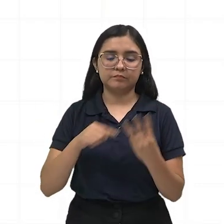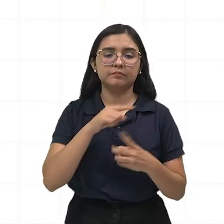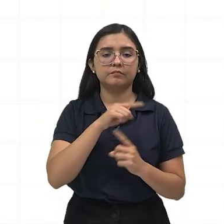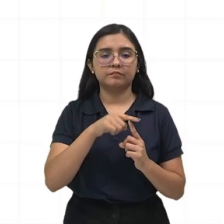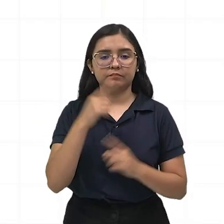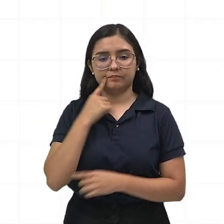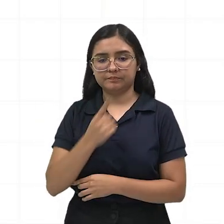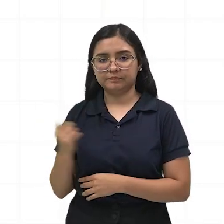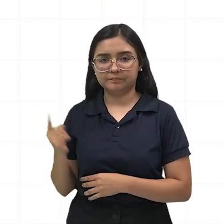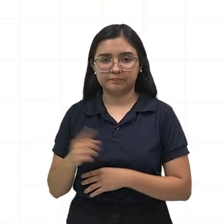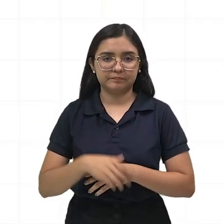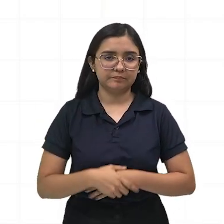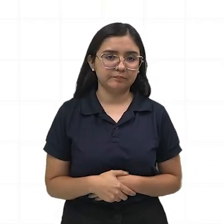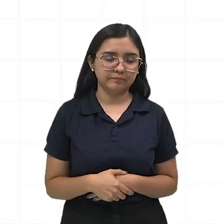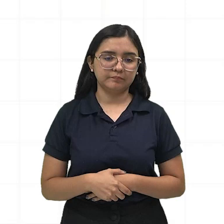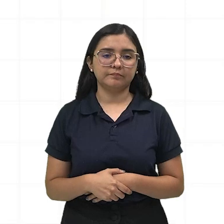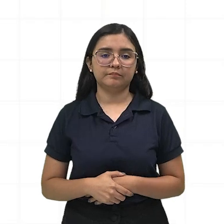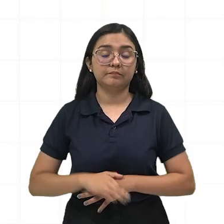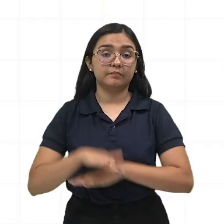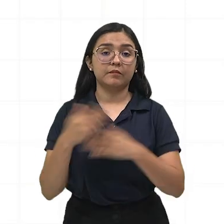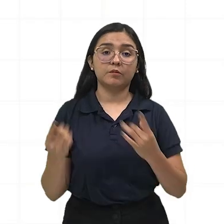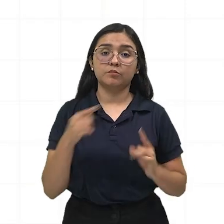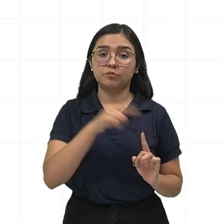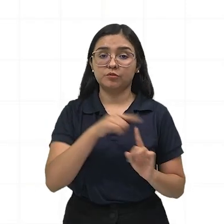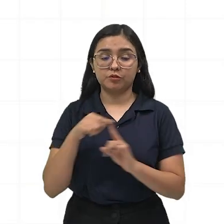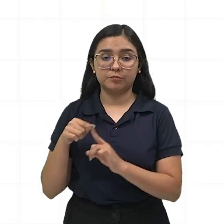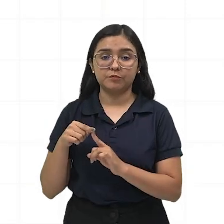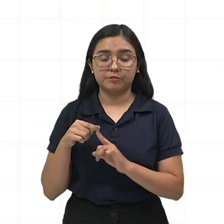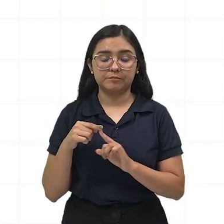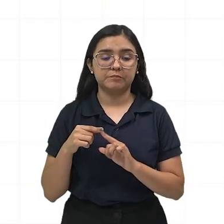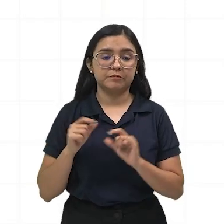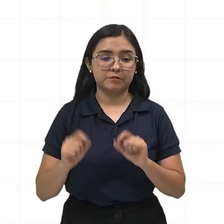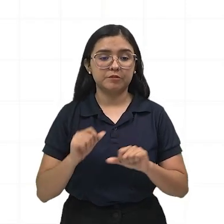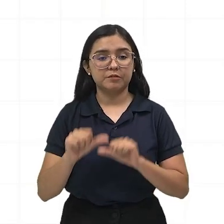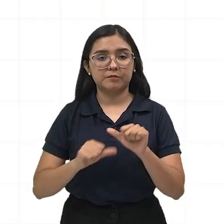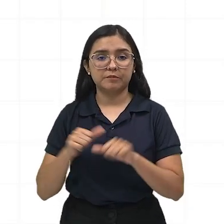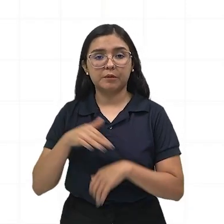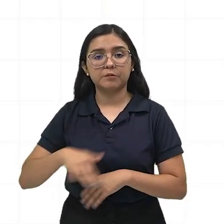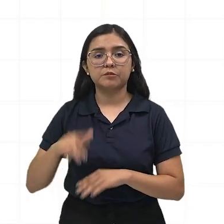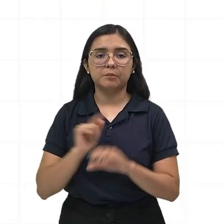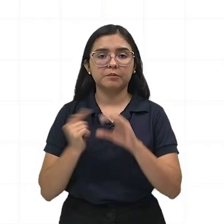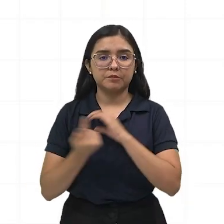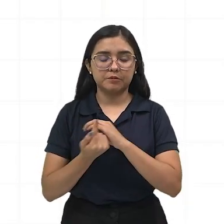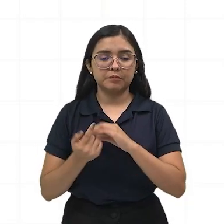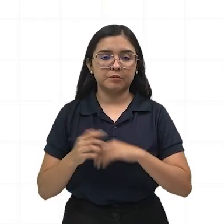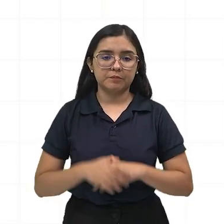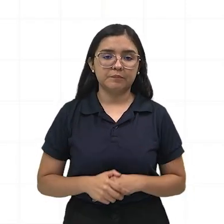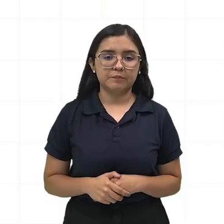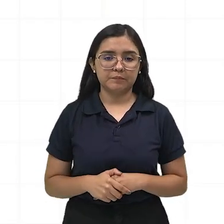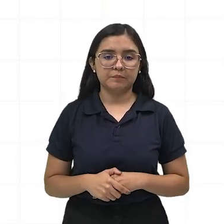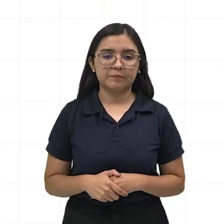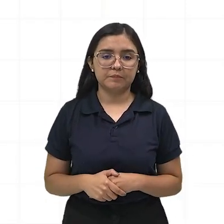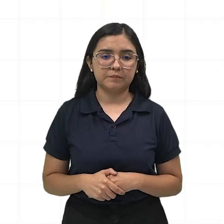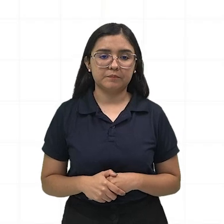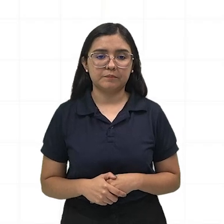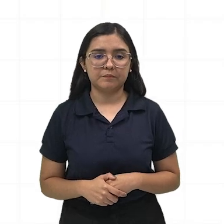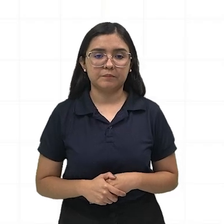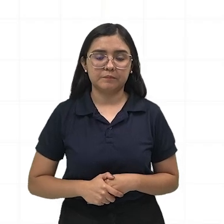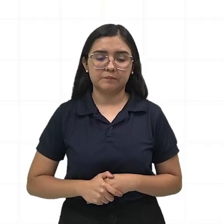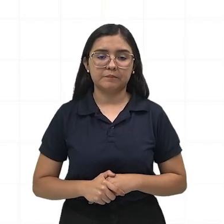rotação. Então, são um tipo de transformação geométrica. O que é a transformação geométrica?